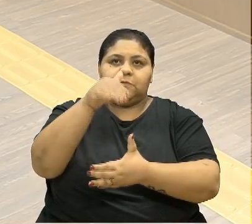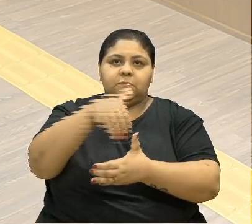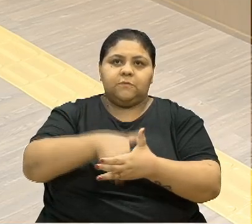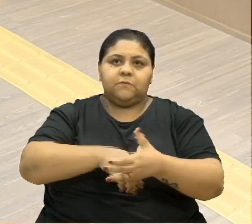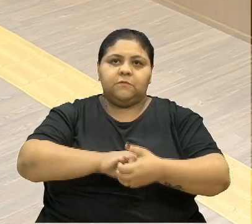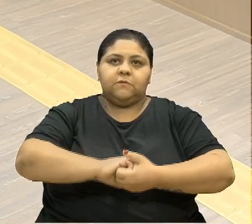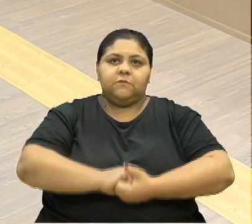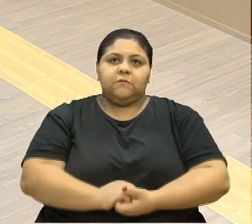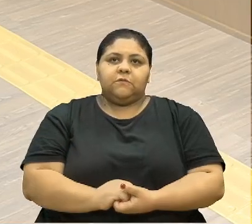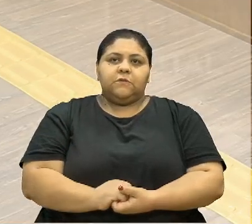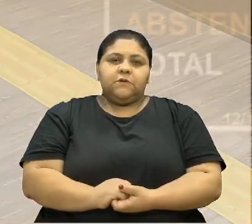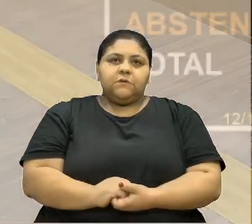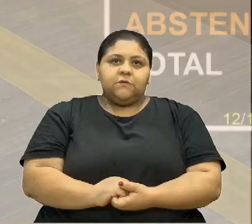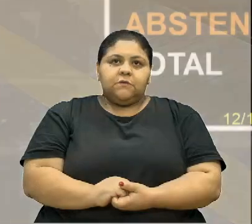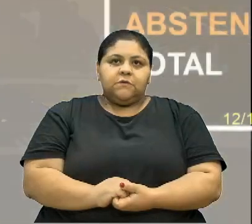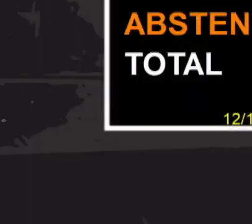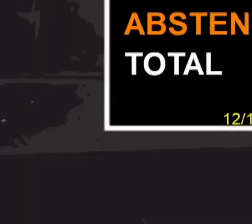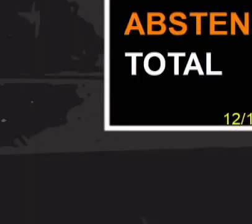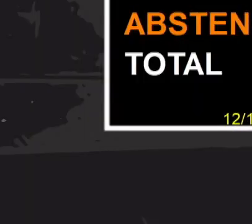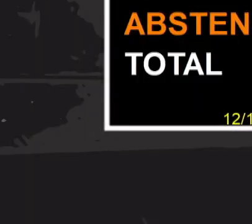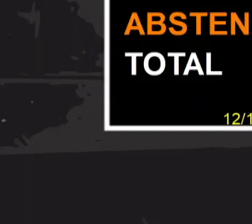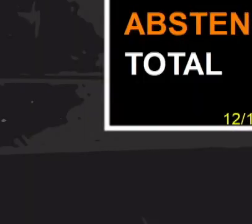votos.